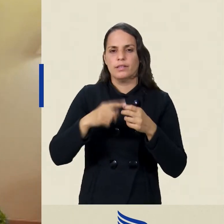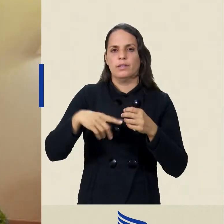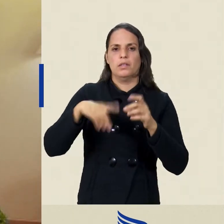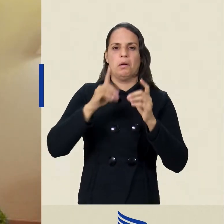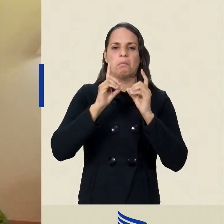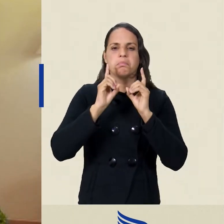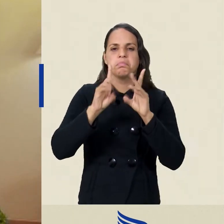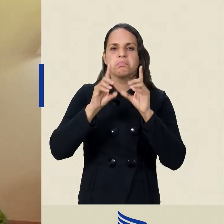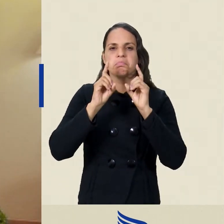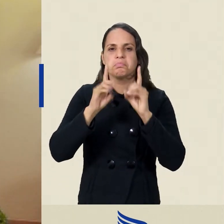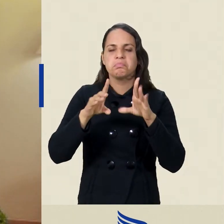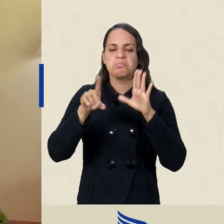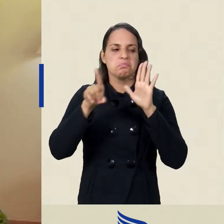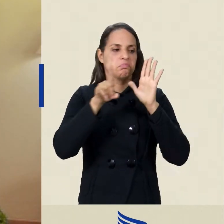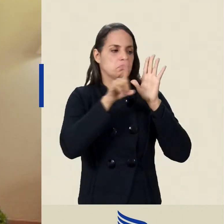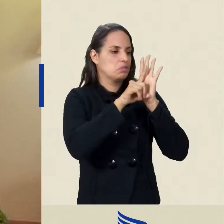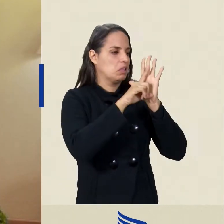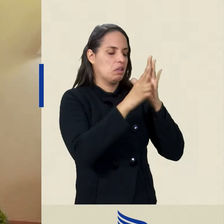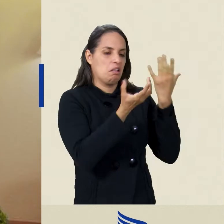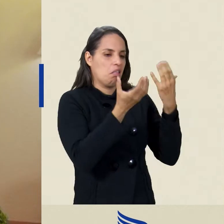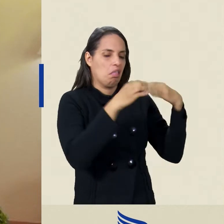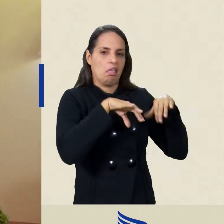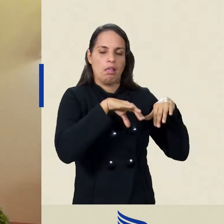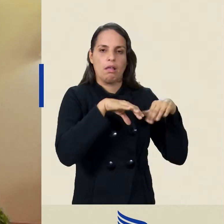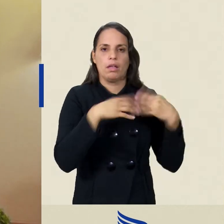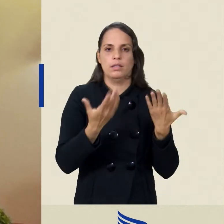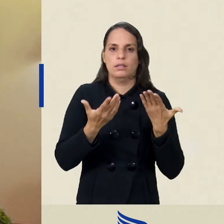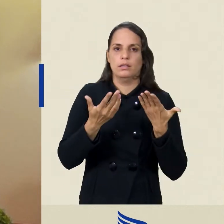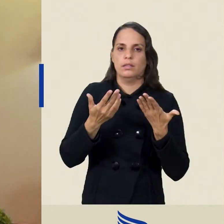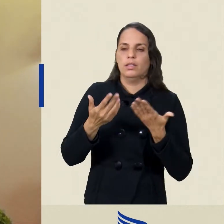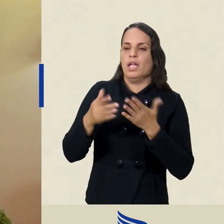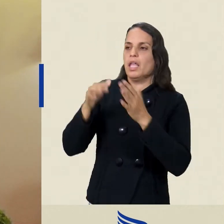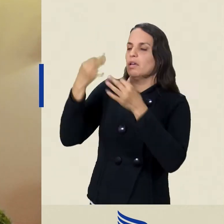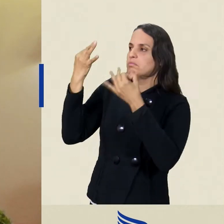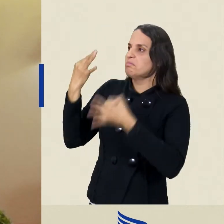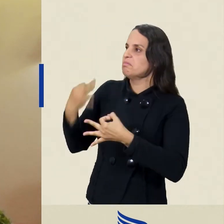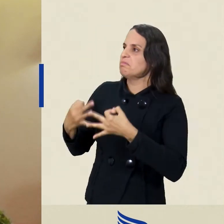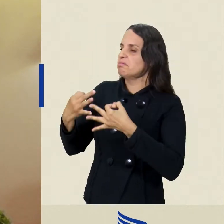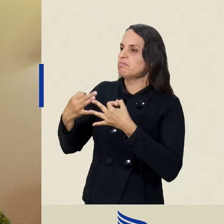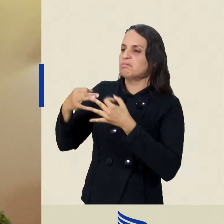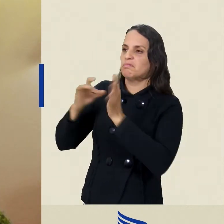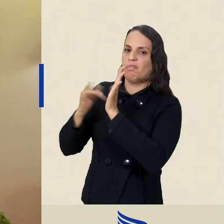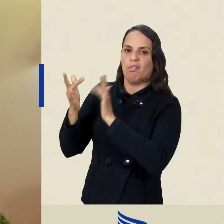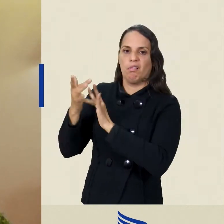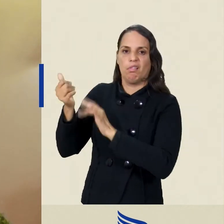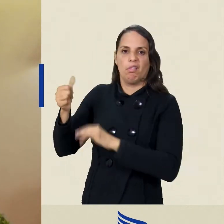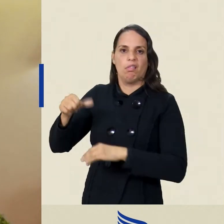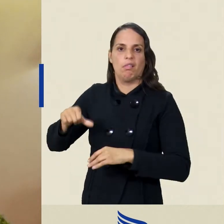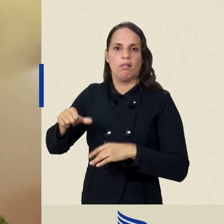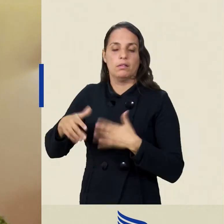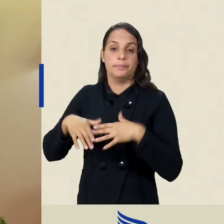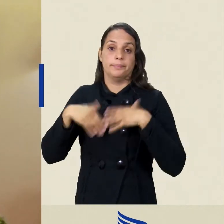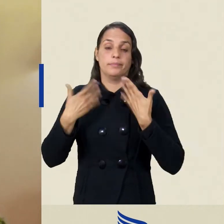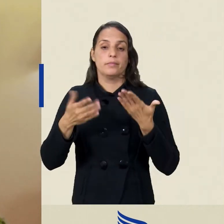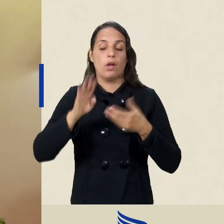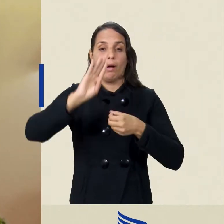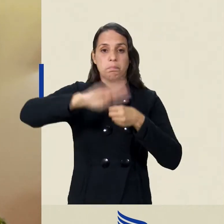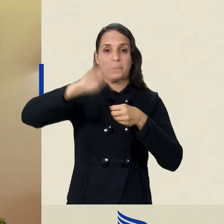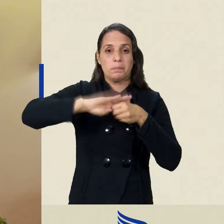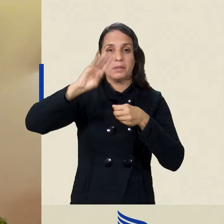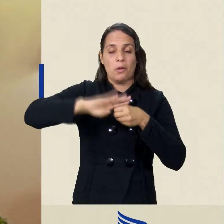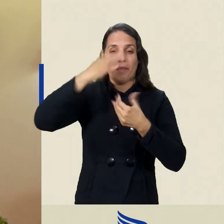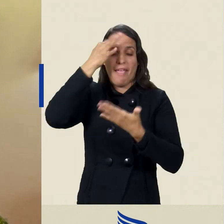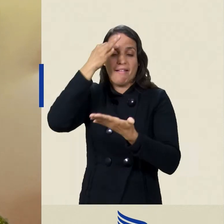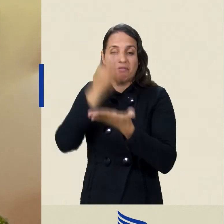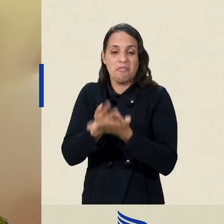onde a lei é invalidada e a justiça de Cristo pela fé é deturpada. A Babilônia de hoje destruirá nossa fé.